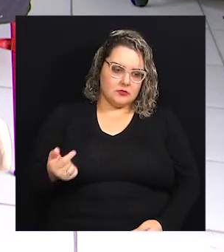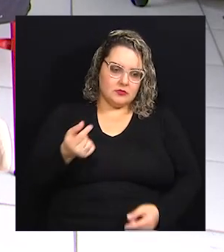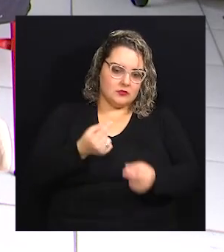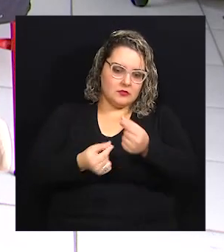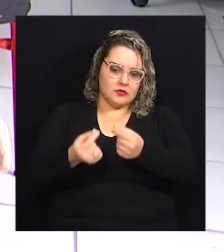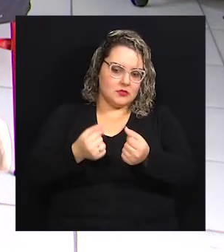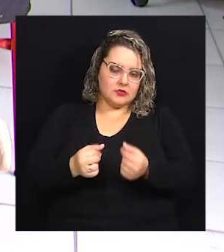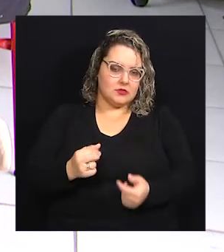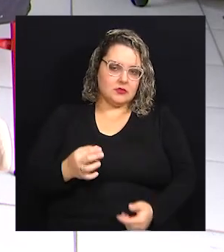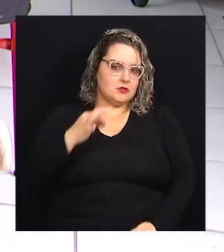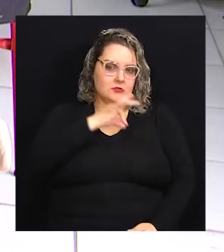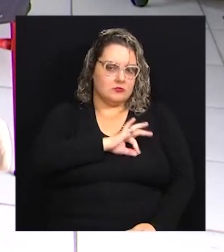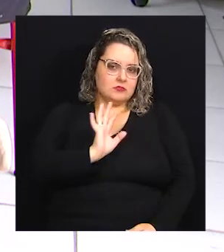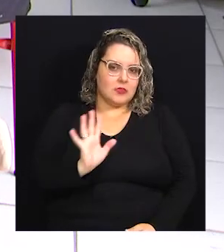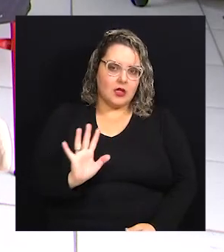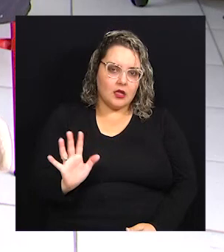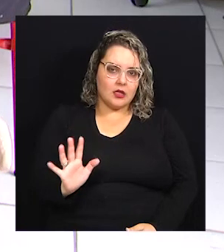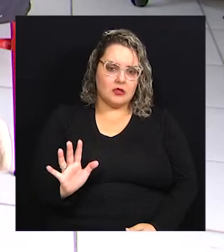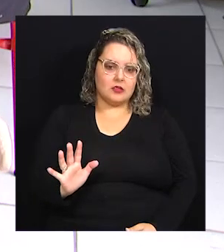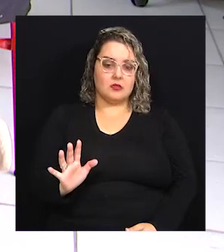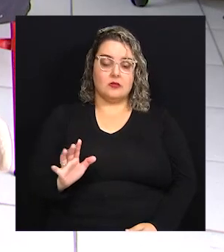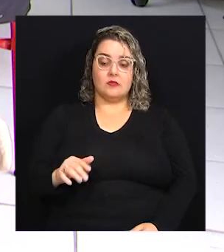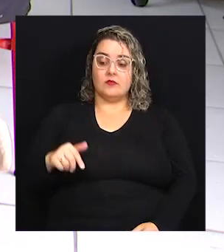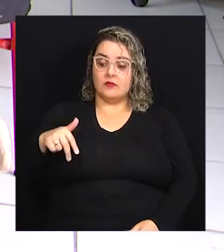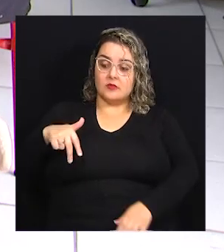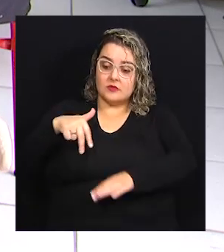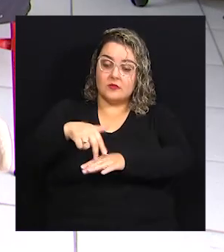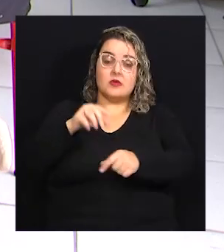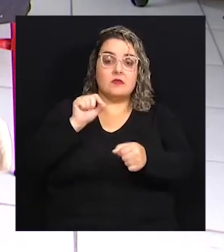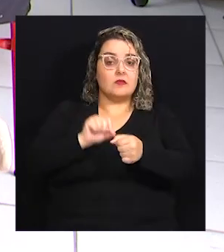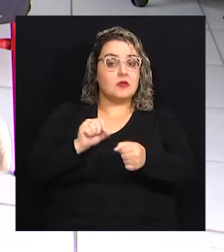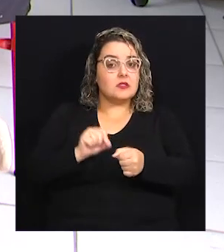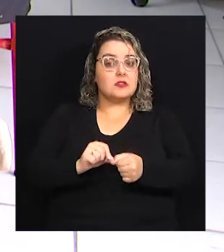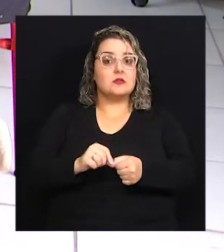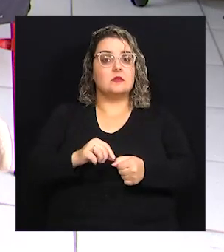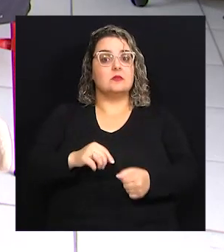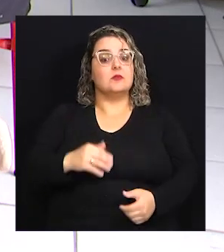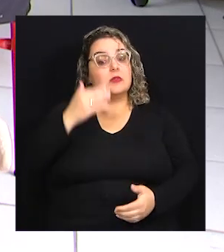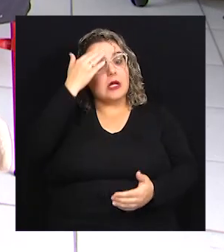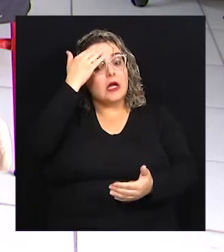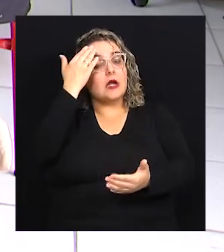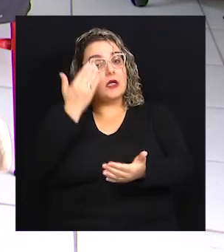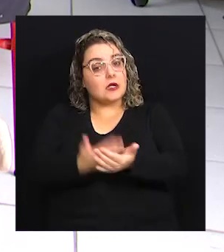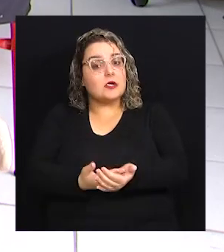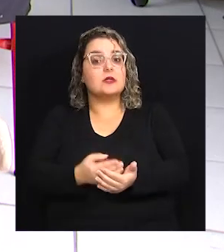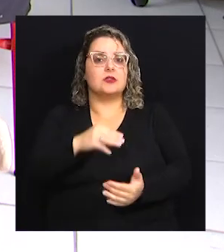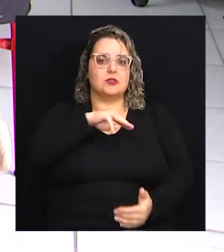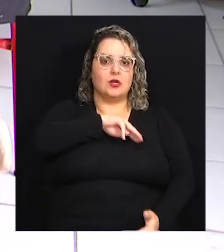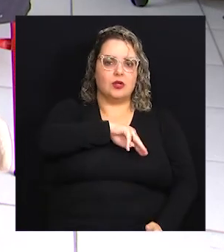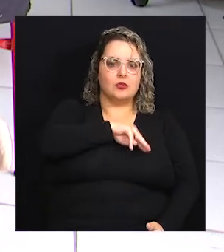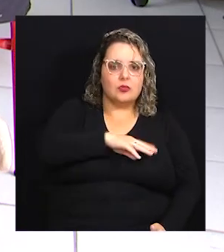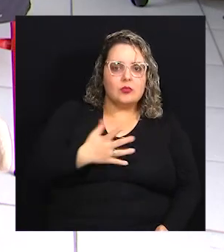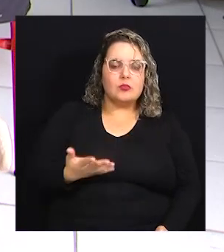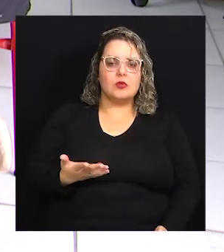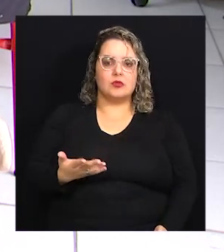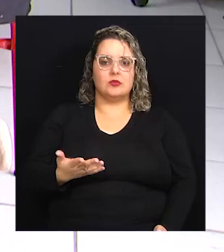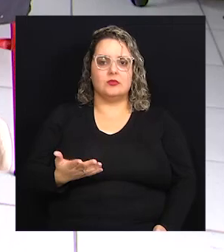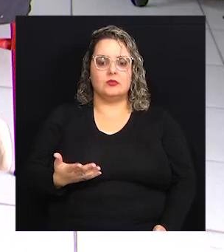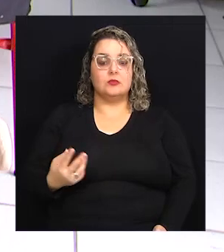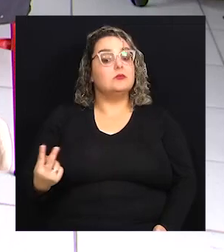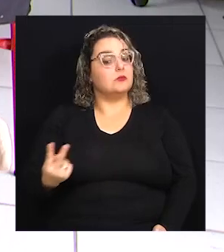um retorno financeiro. Você está fazendo ali para realmente dedicar seu tempo por acreditar numa